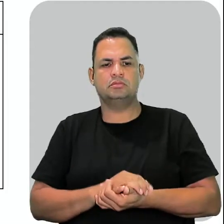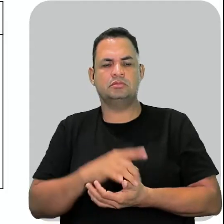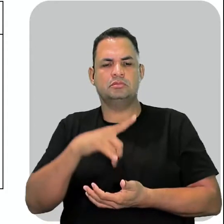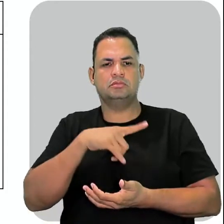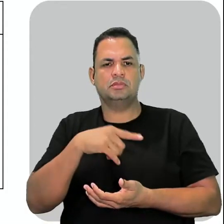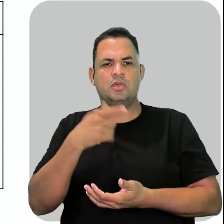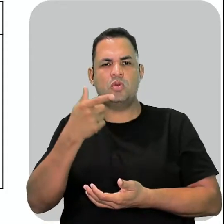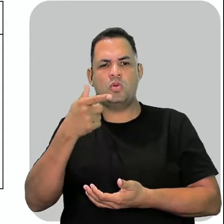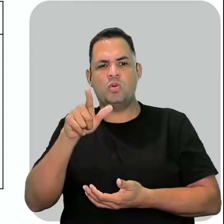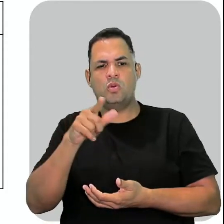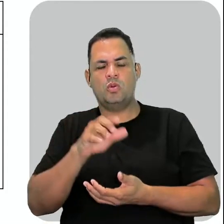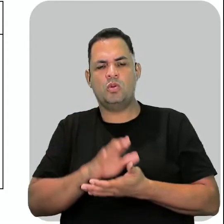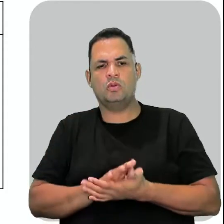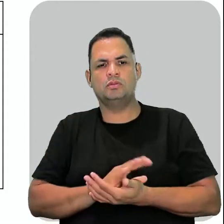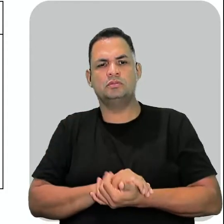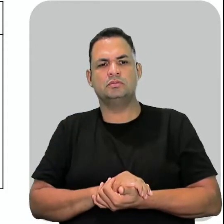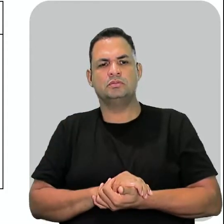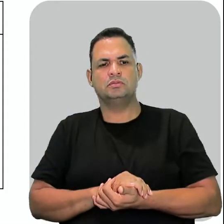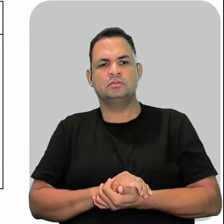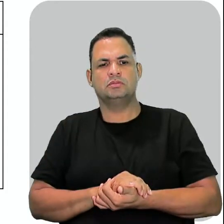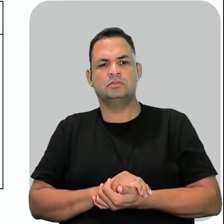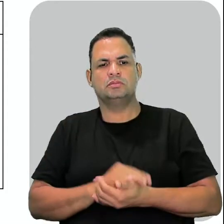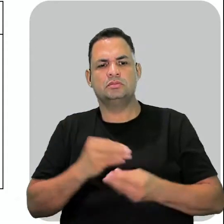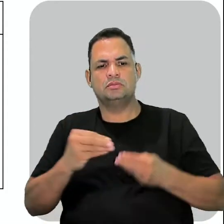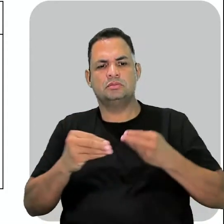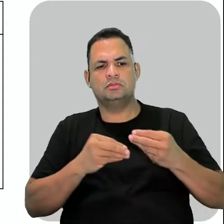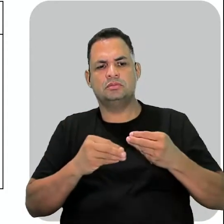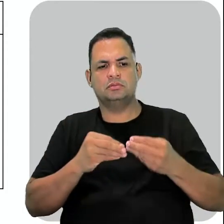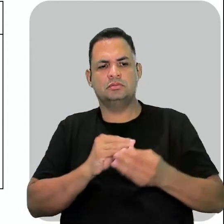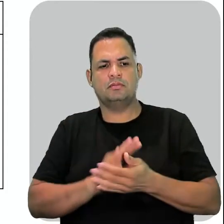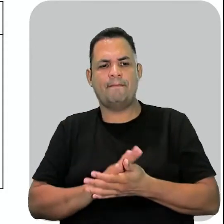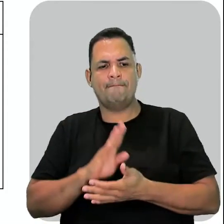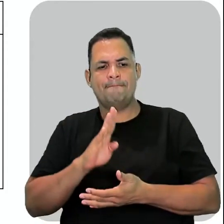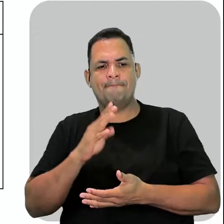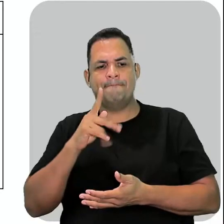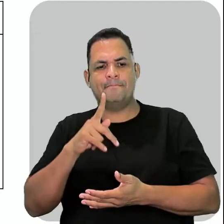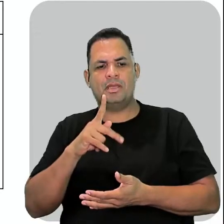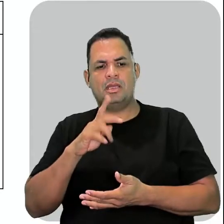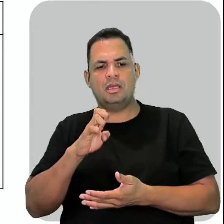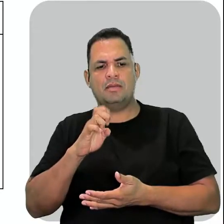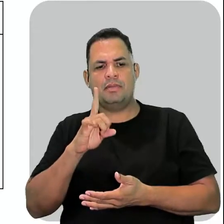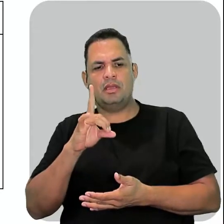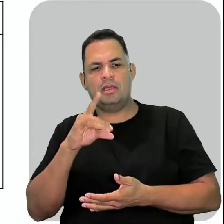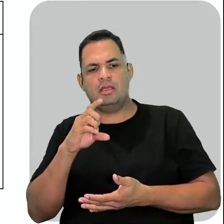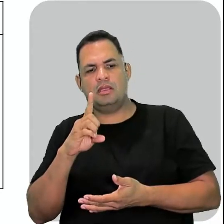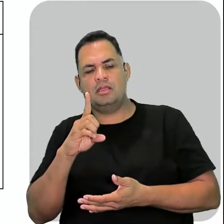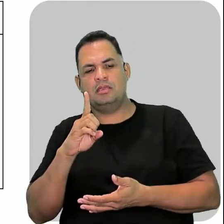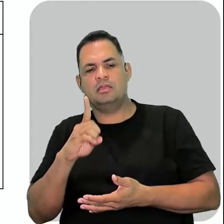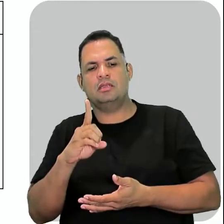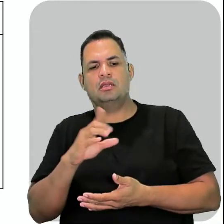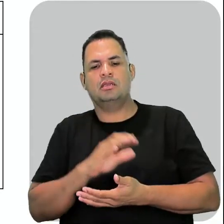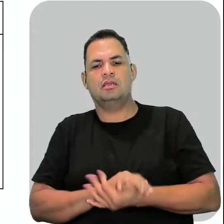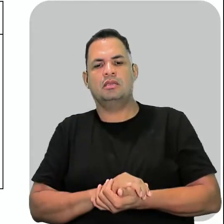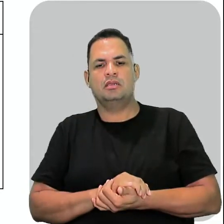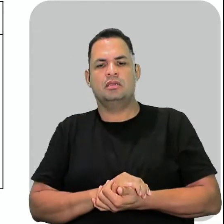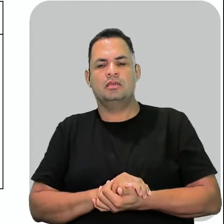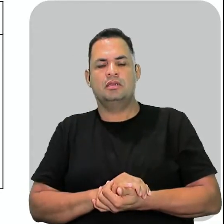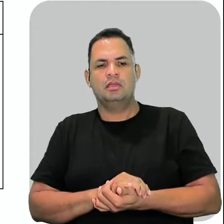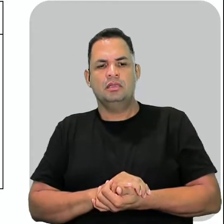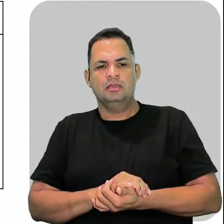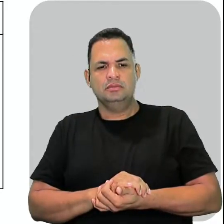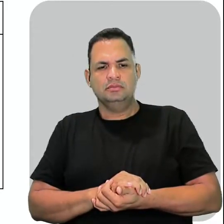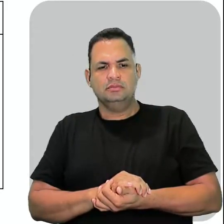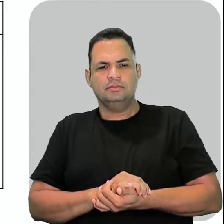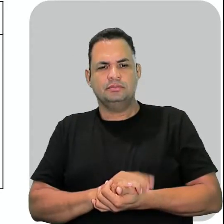outro plástico, que é o PEBD, que é o polietileno de baixa densidade. Etileno